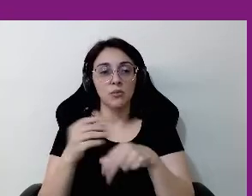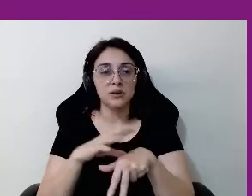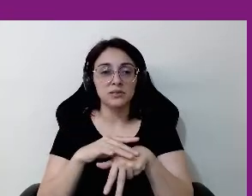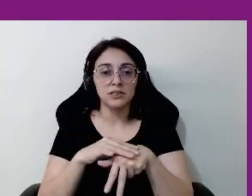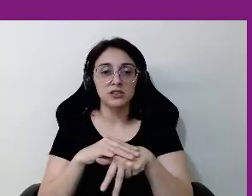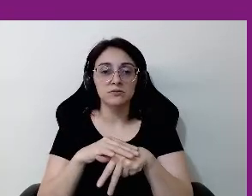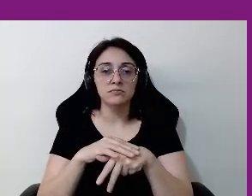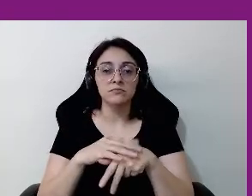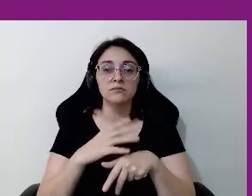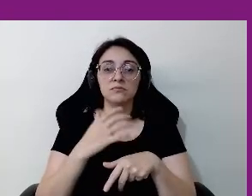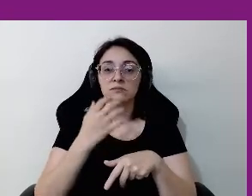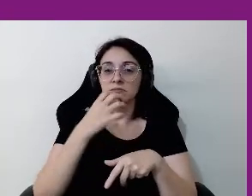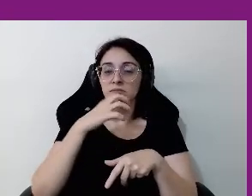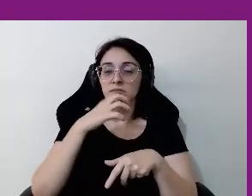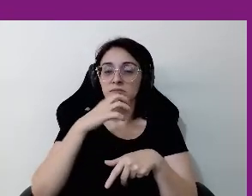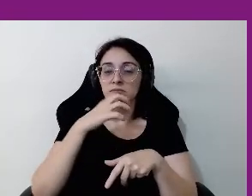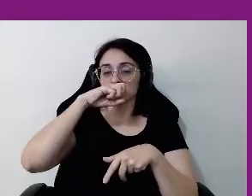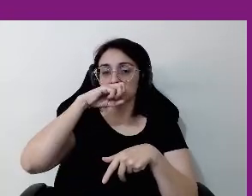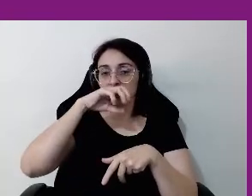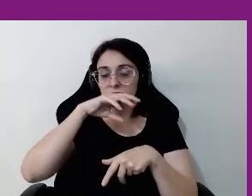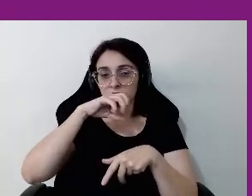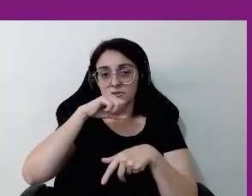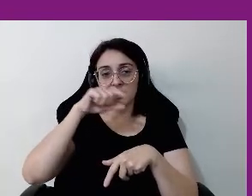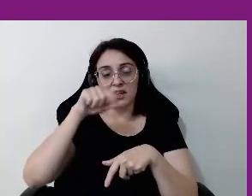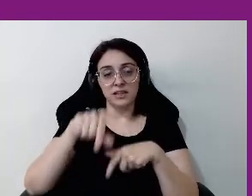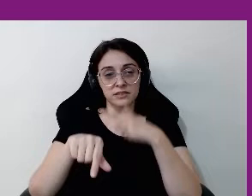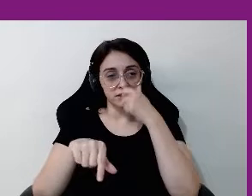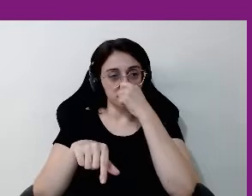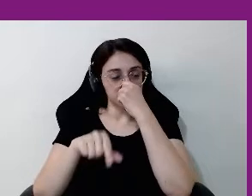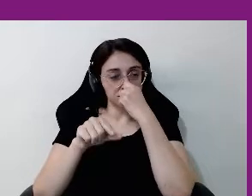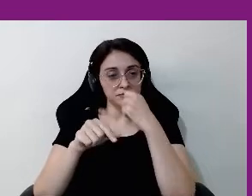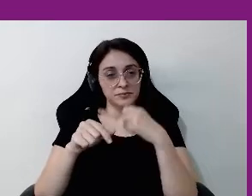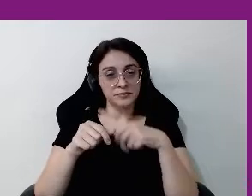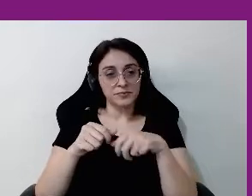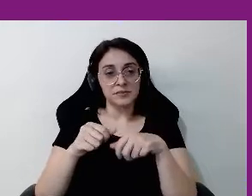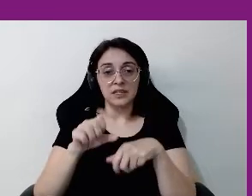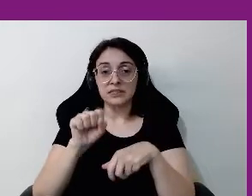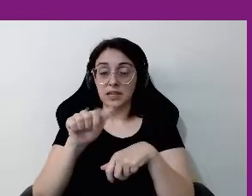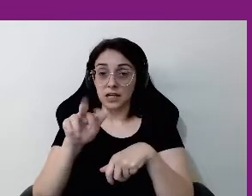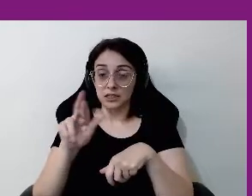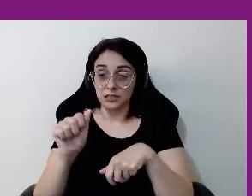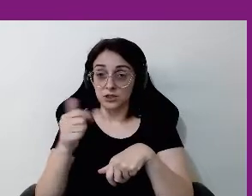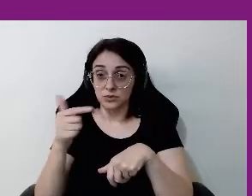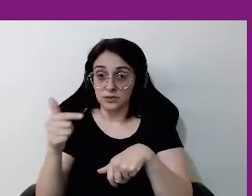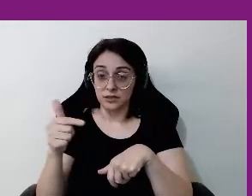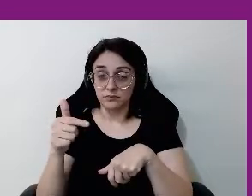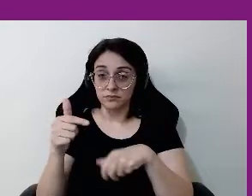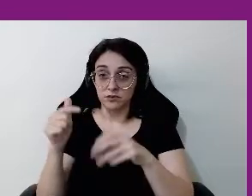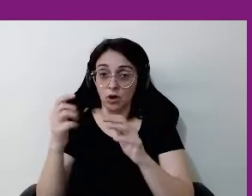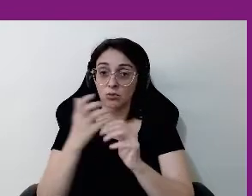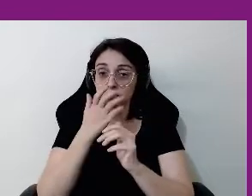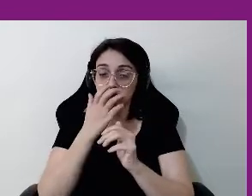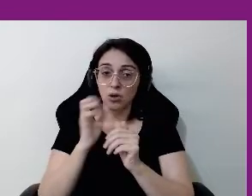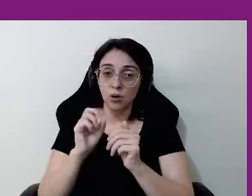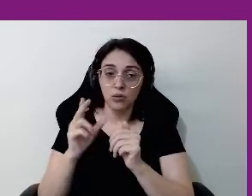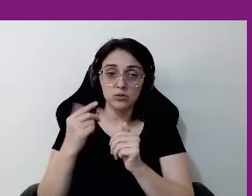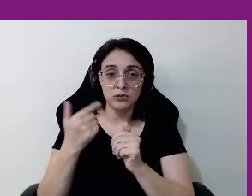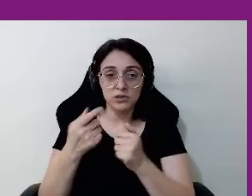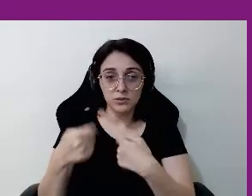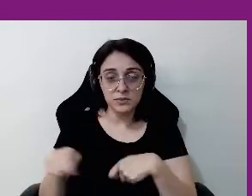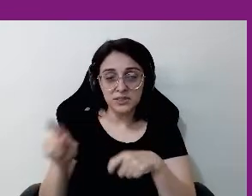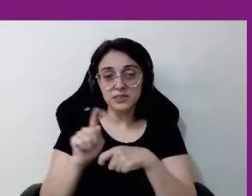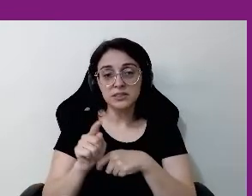eram ventilados. E mesmo os pacientes que não têm SARA, ou que não precisam de